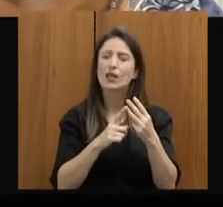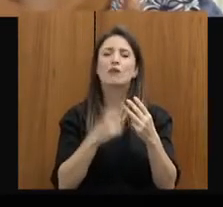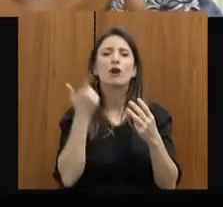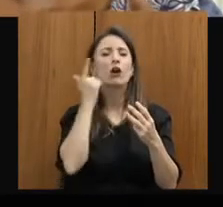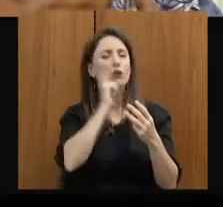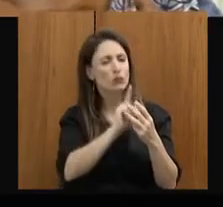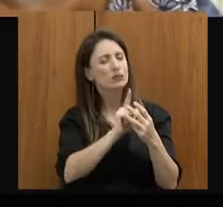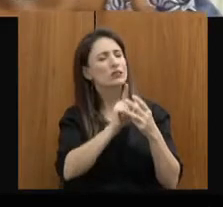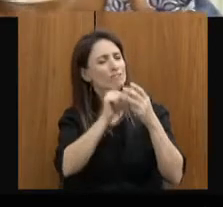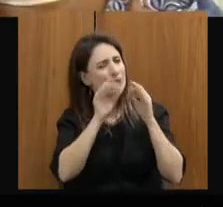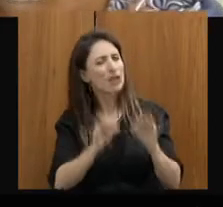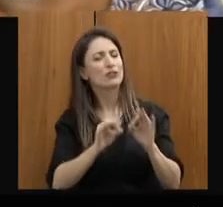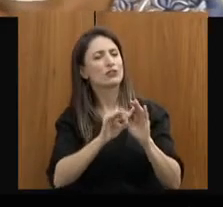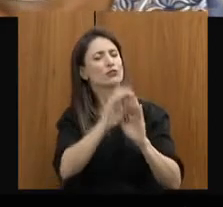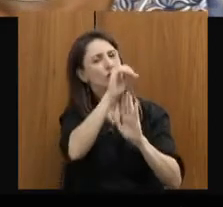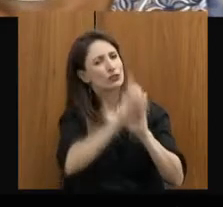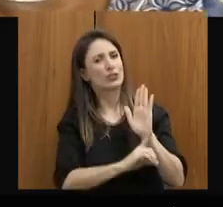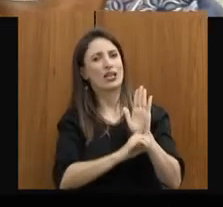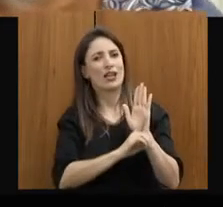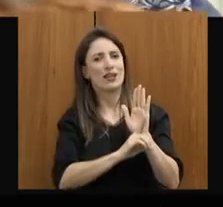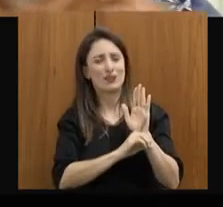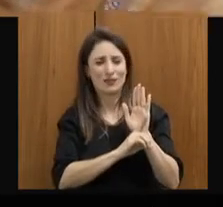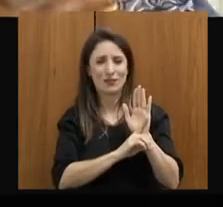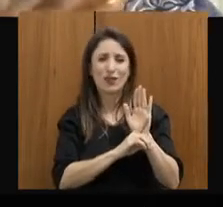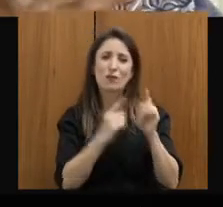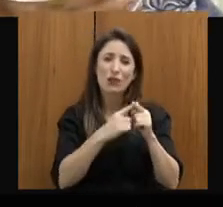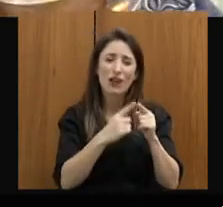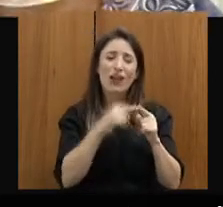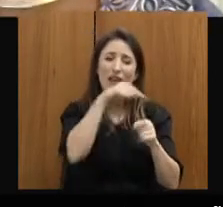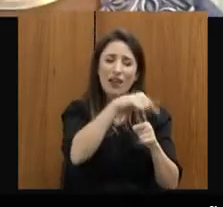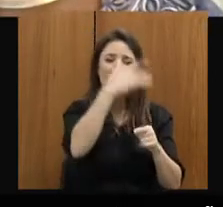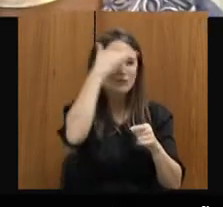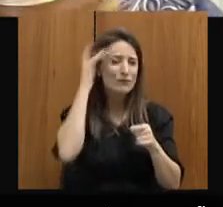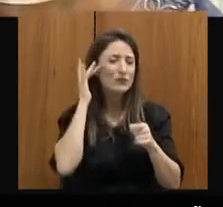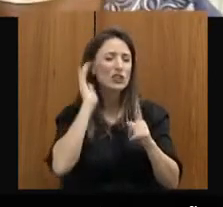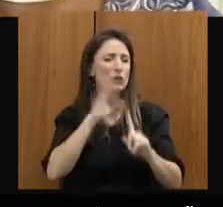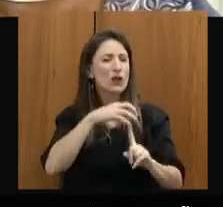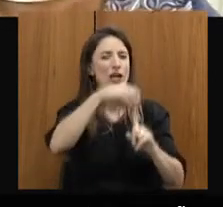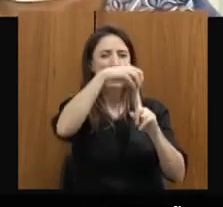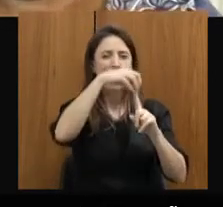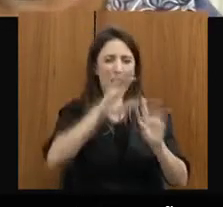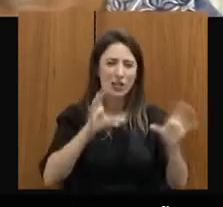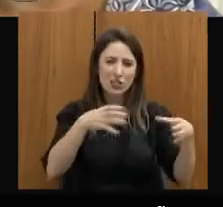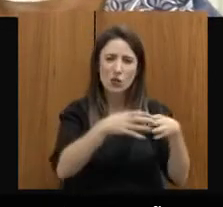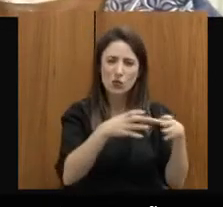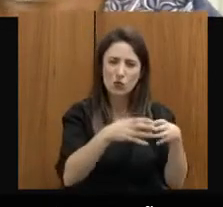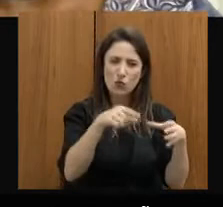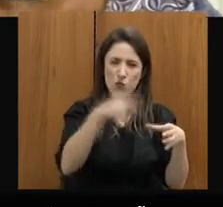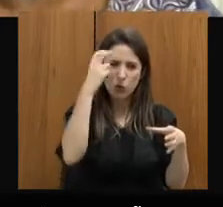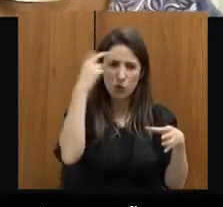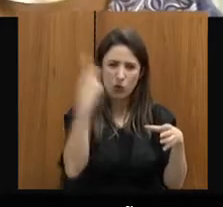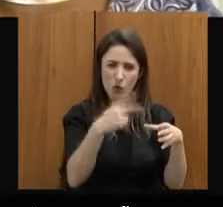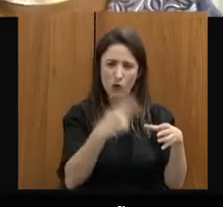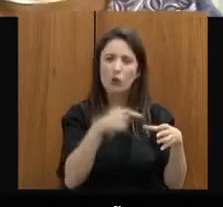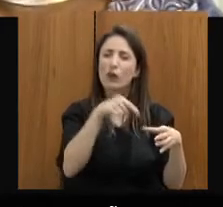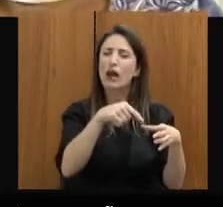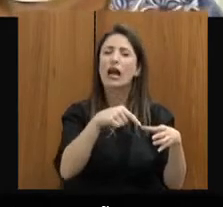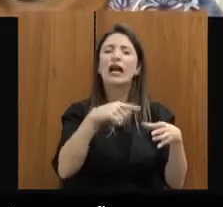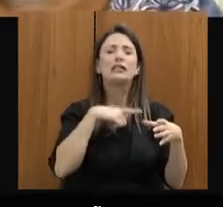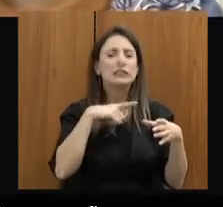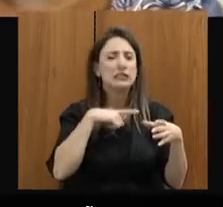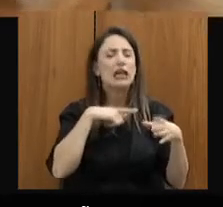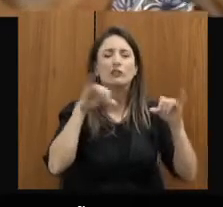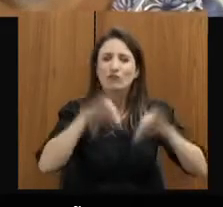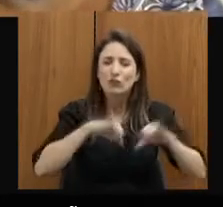entra e a questão da violência que incide sobre essas lideranças sobre os seus territórios sobre a sua forma de ser e viver